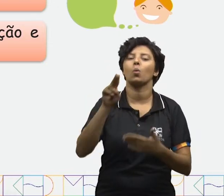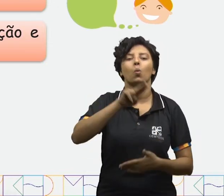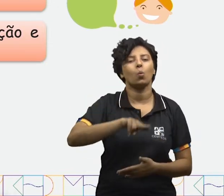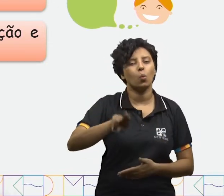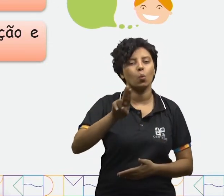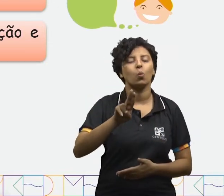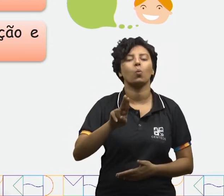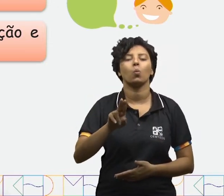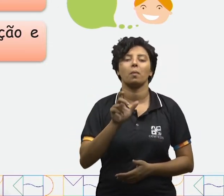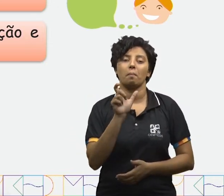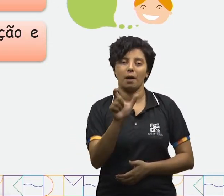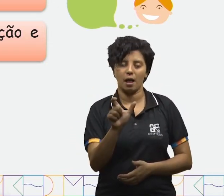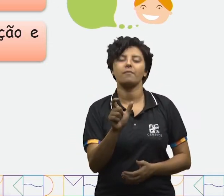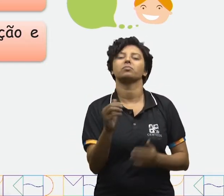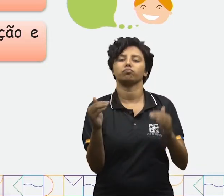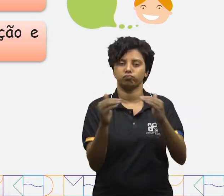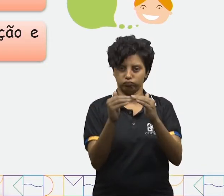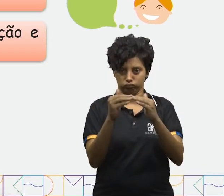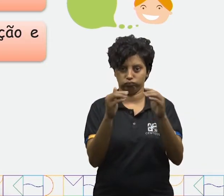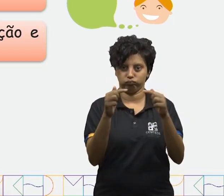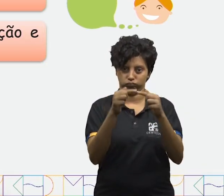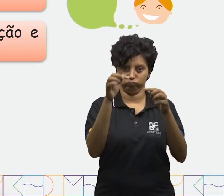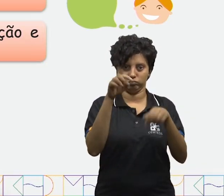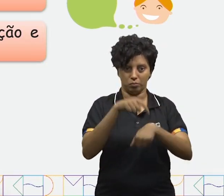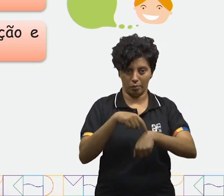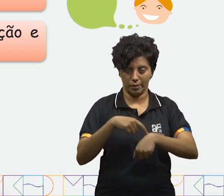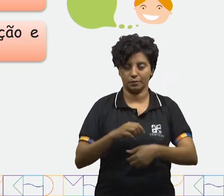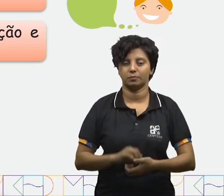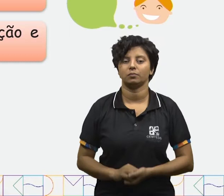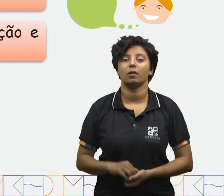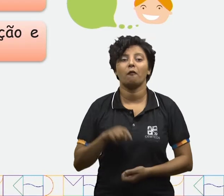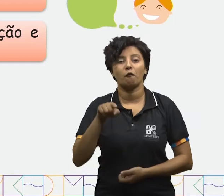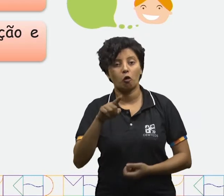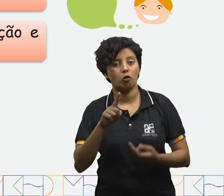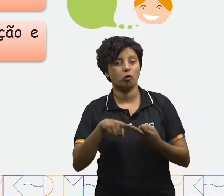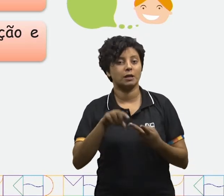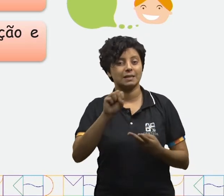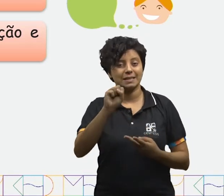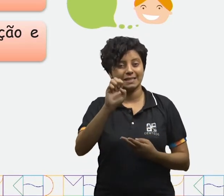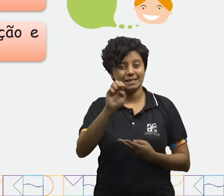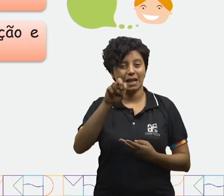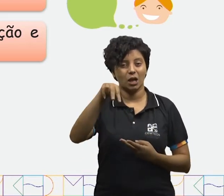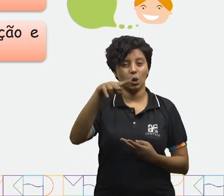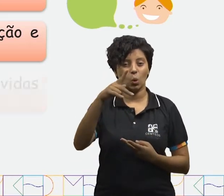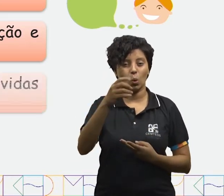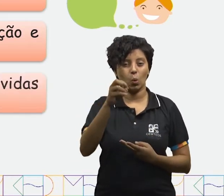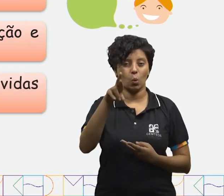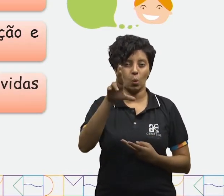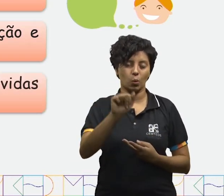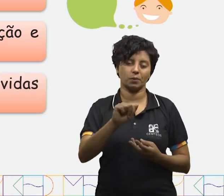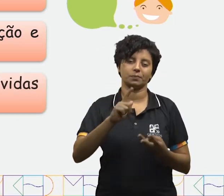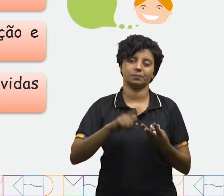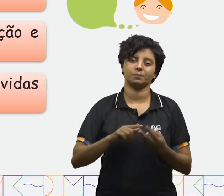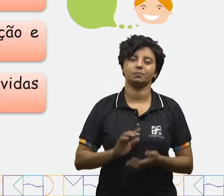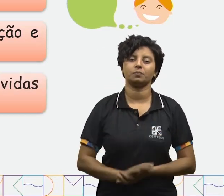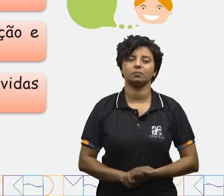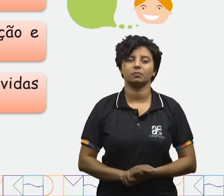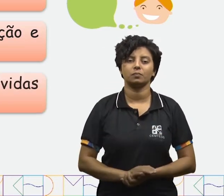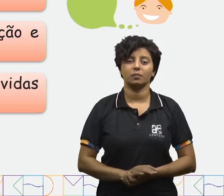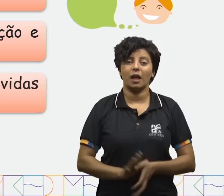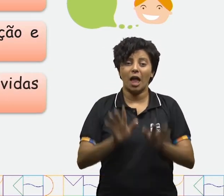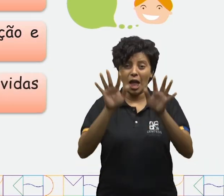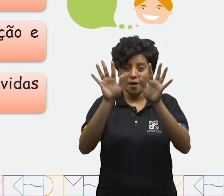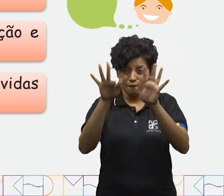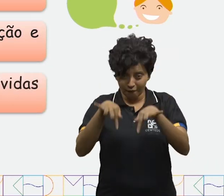use a forma de tratamento adequada para aquele momento. Você, senhora, senhor. Conclua a mensagem